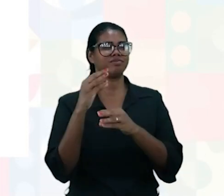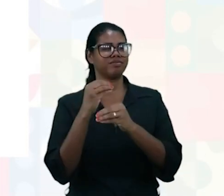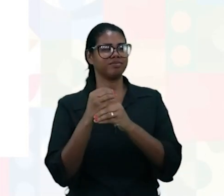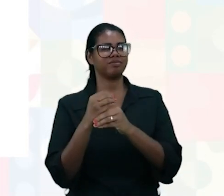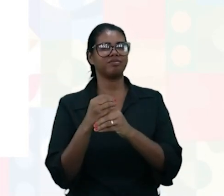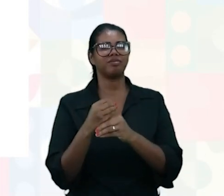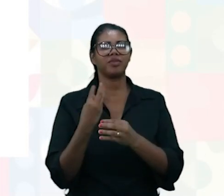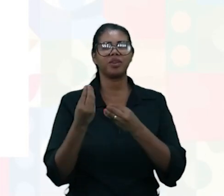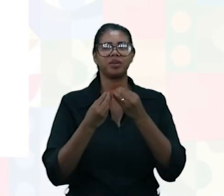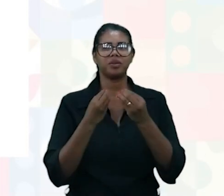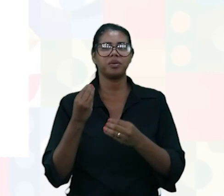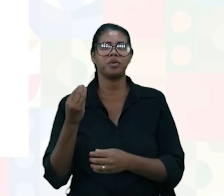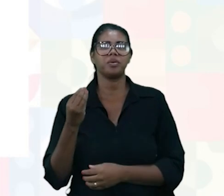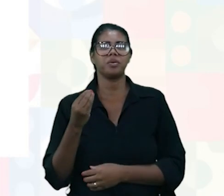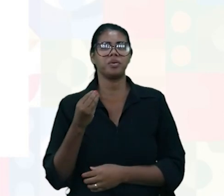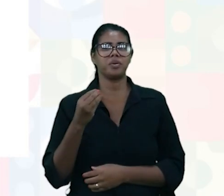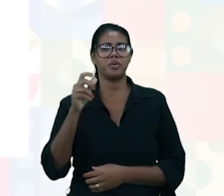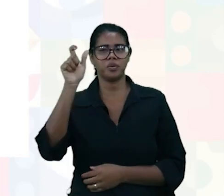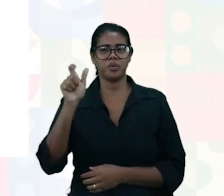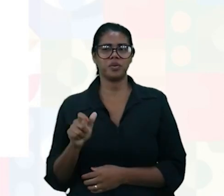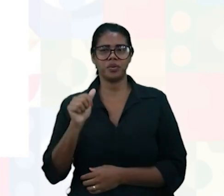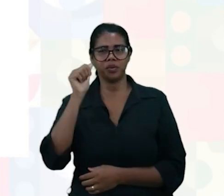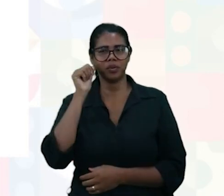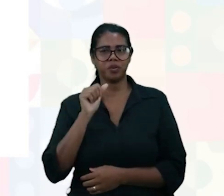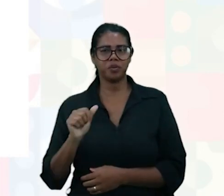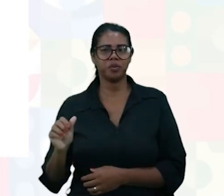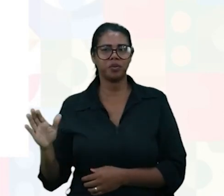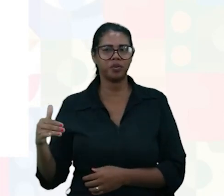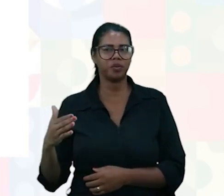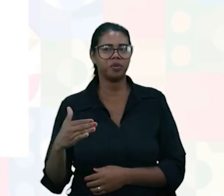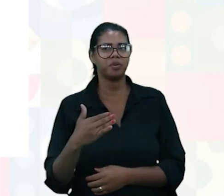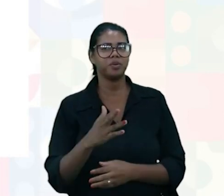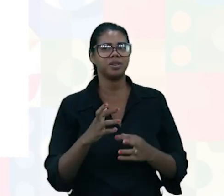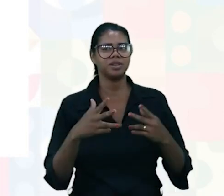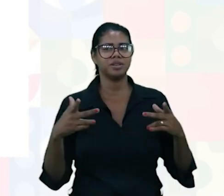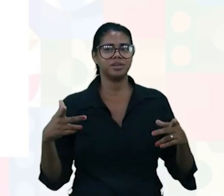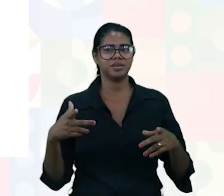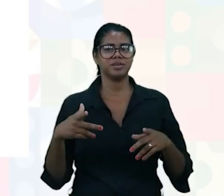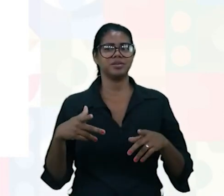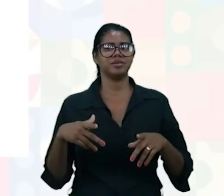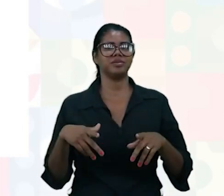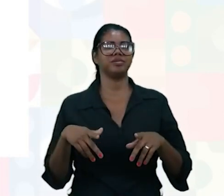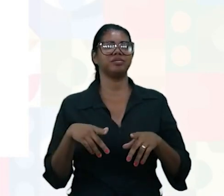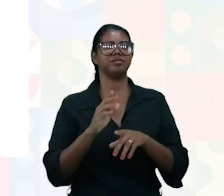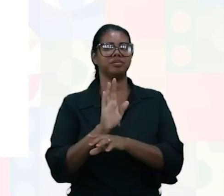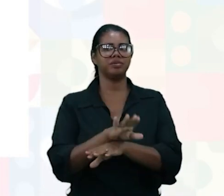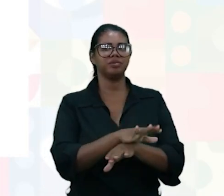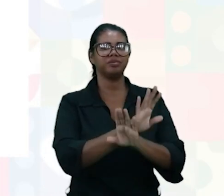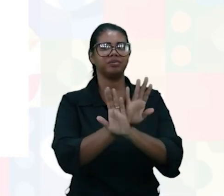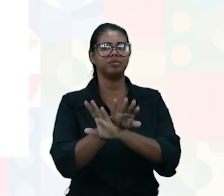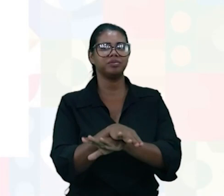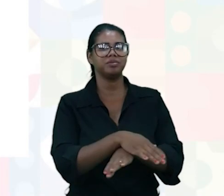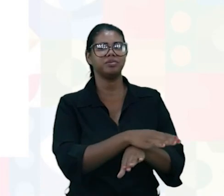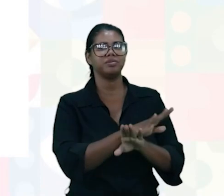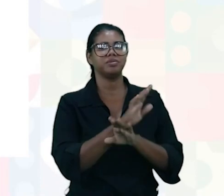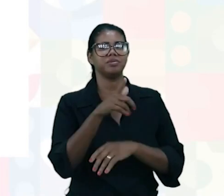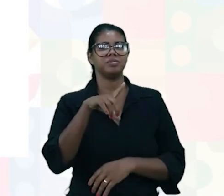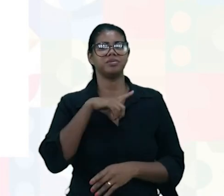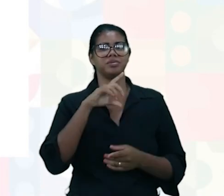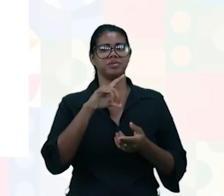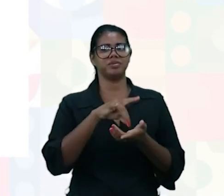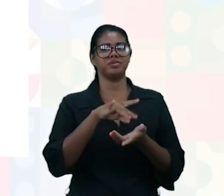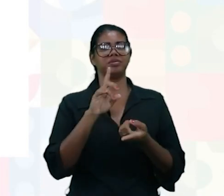como as sereias, os centauros, chamam a atenção do imaginário da gente, encantam, né? Mas, na verdade, não existem